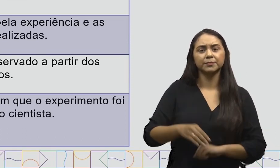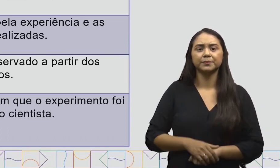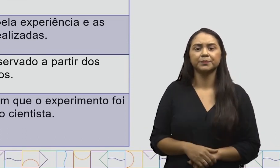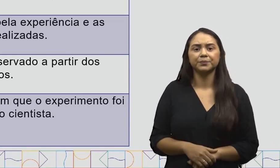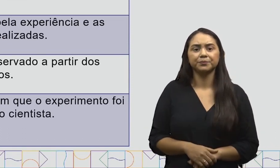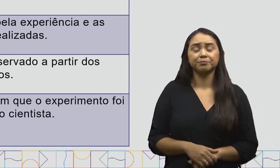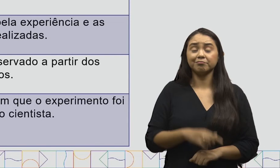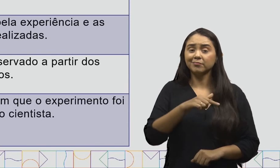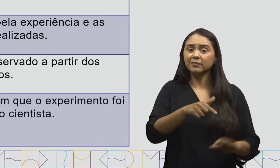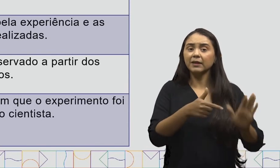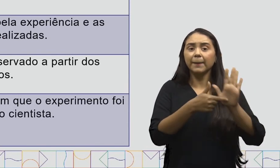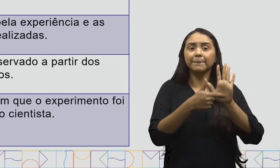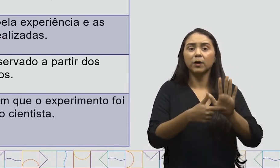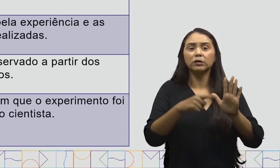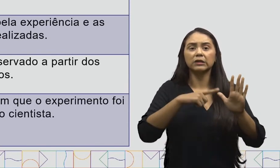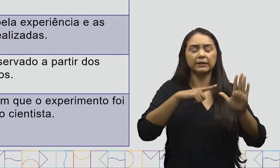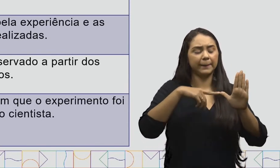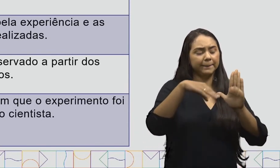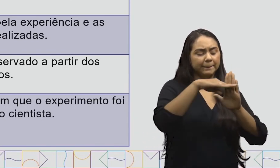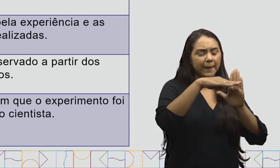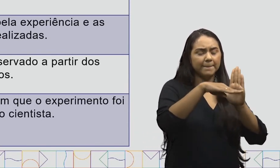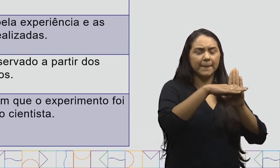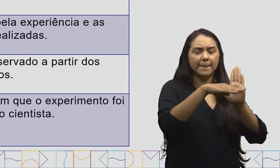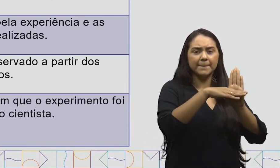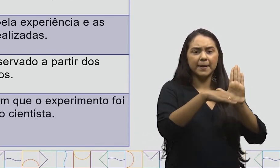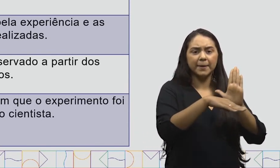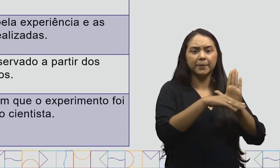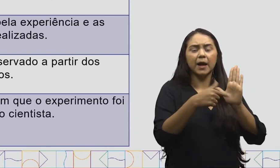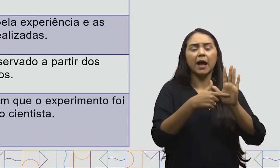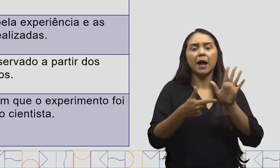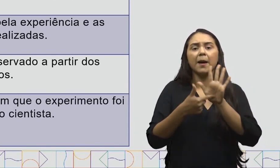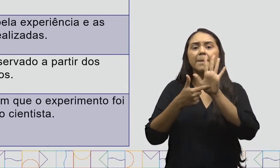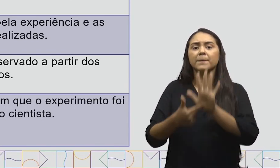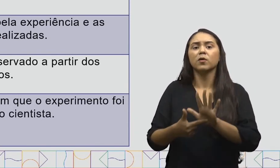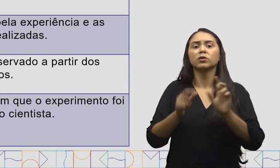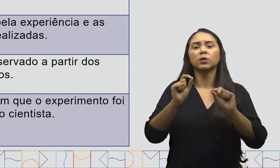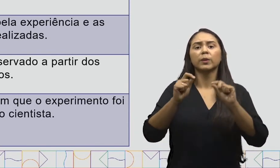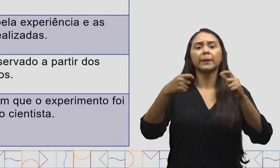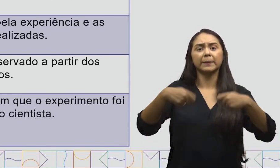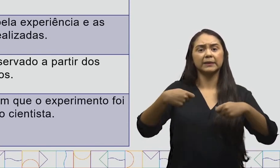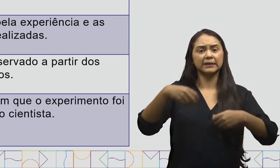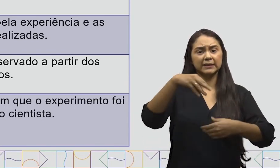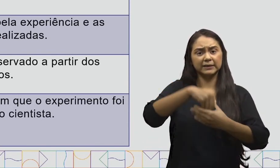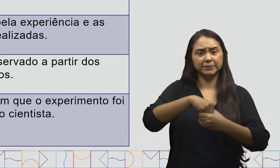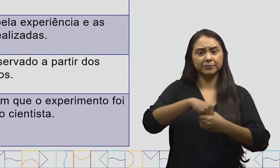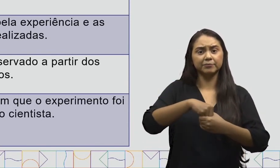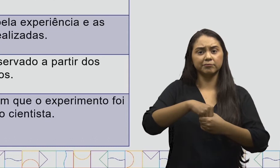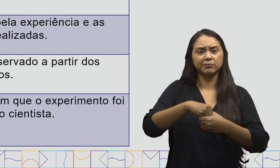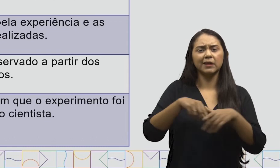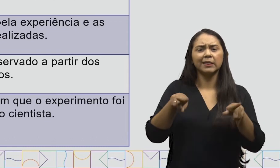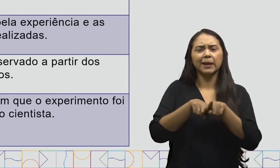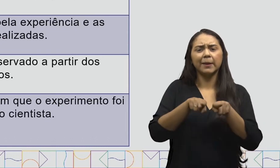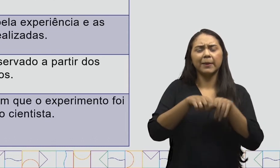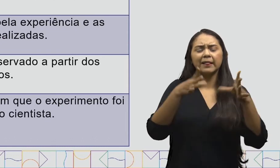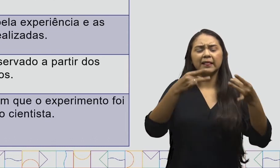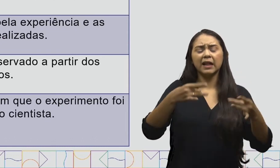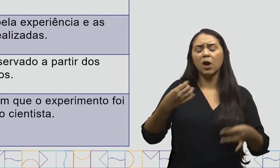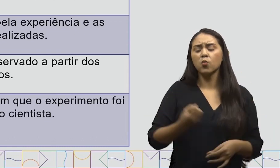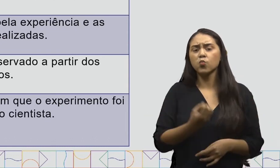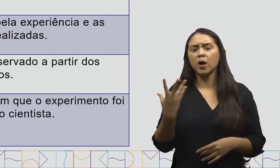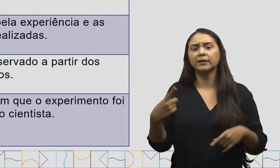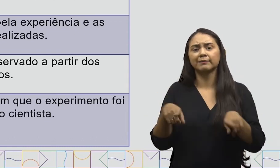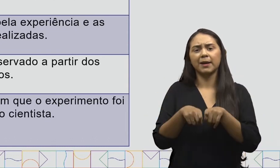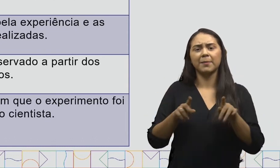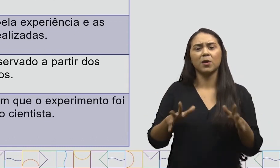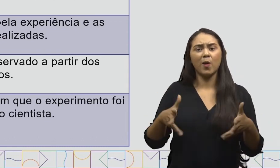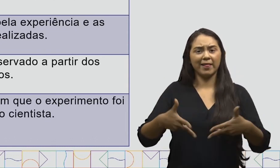introdução, apresentando o formato de uma lista, indicando todos os elementos necessários, descrevendo quantidade